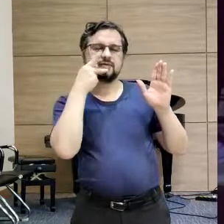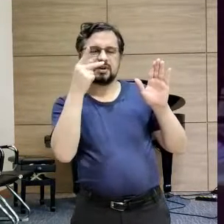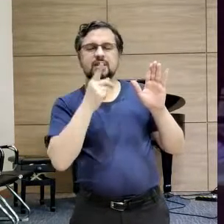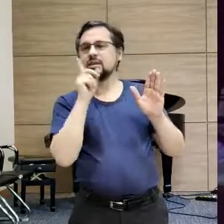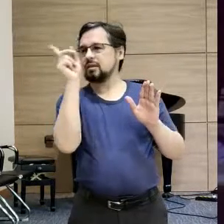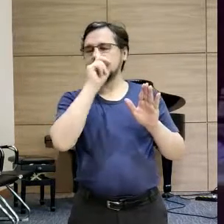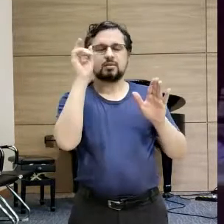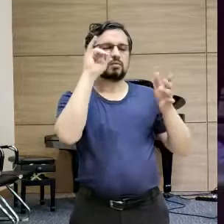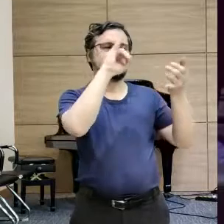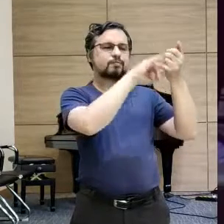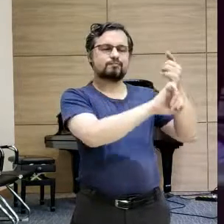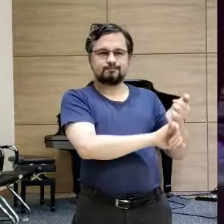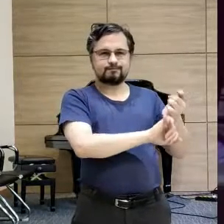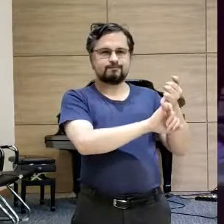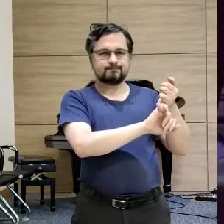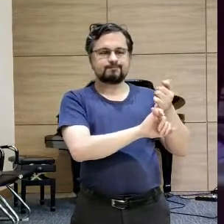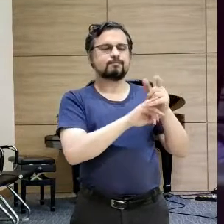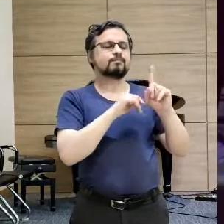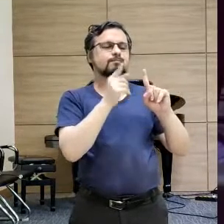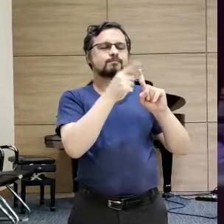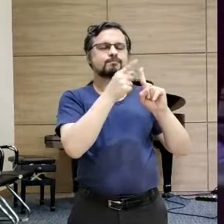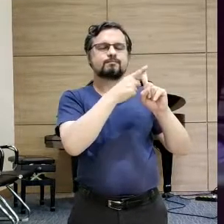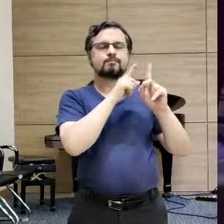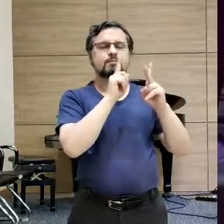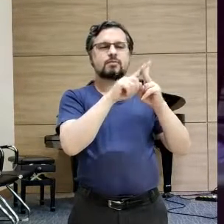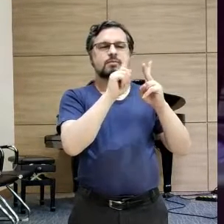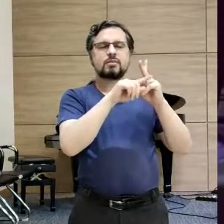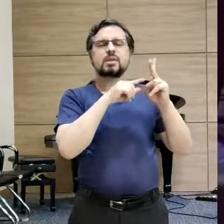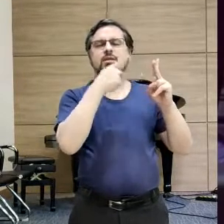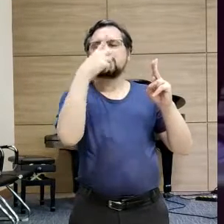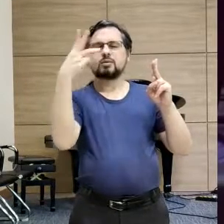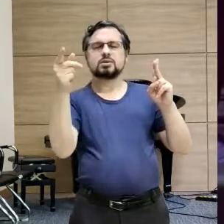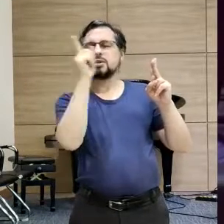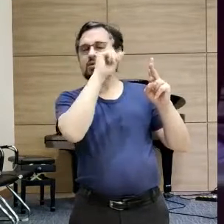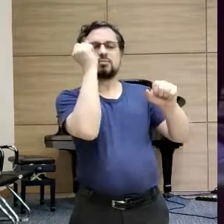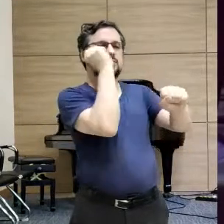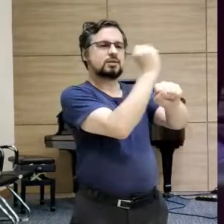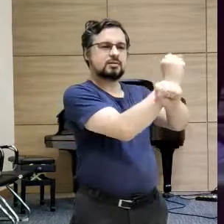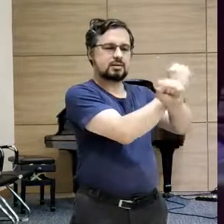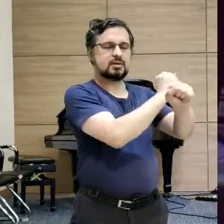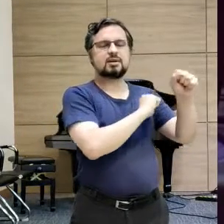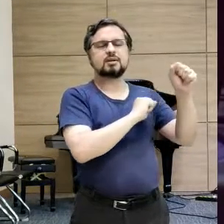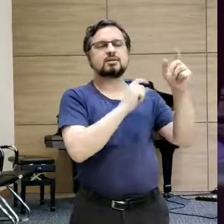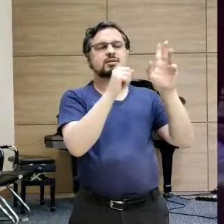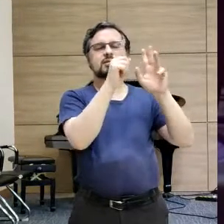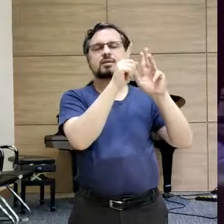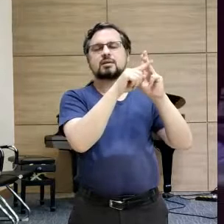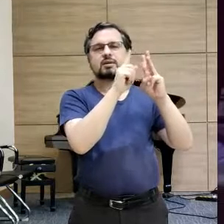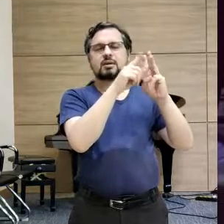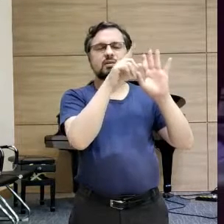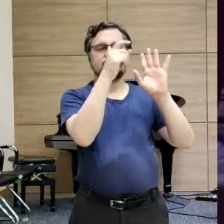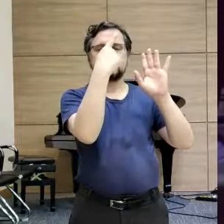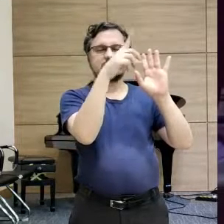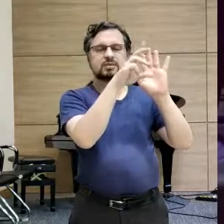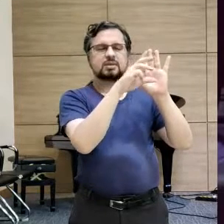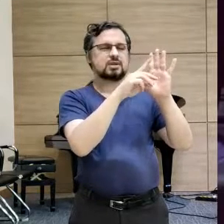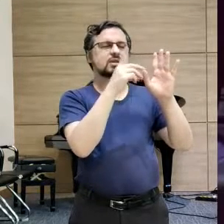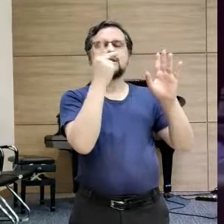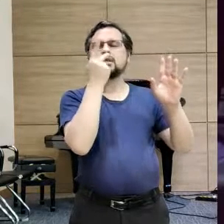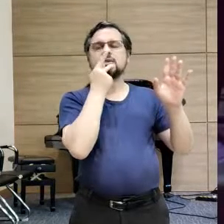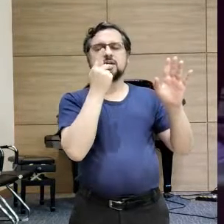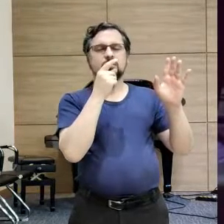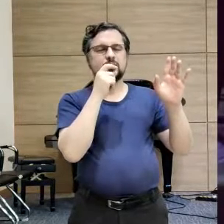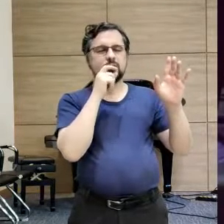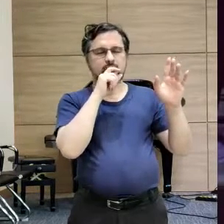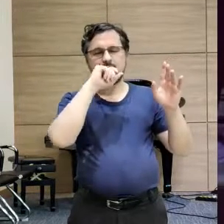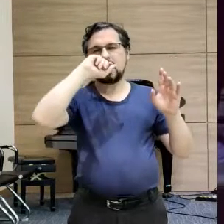adulterarás. 14, não matarás. 17, não cobiçarás. Davi cometeu